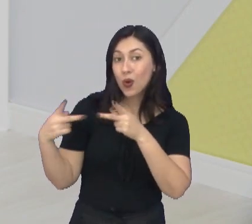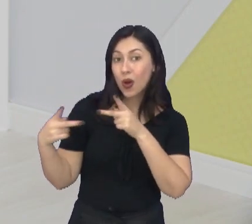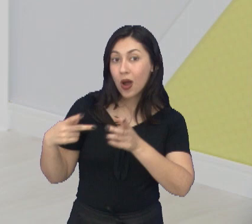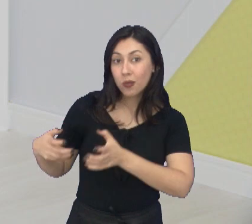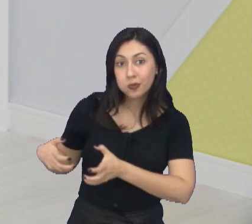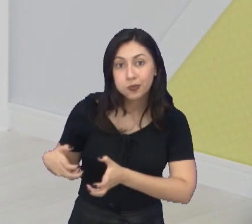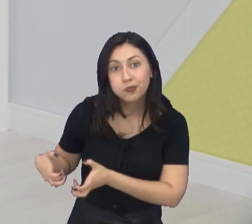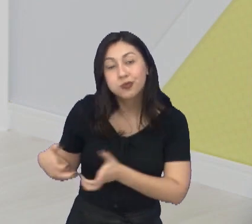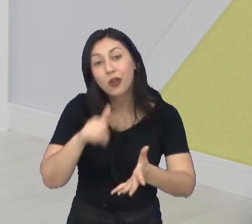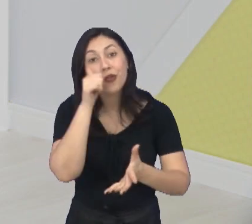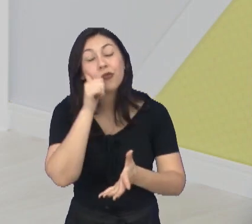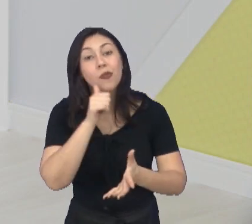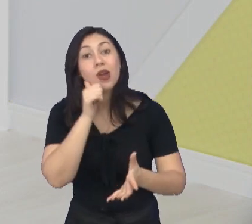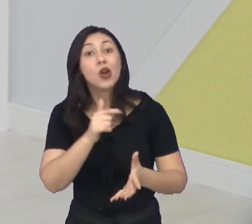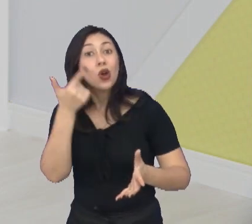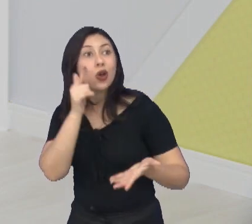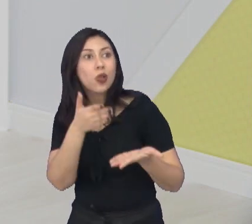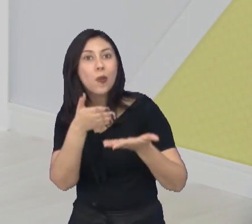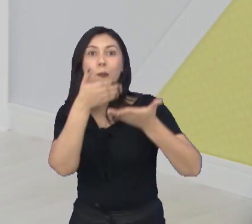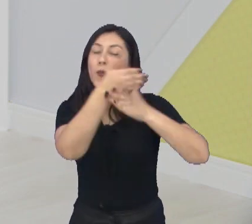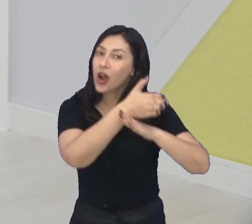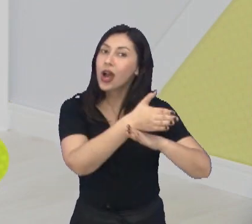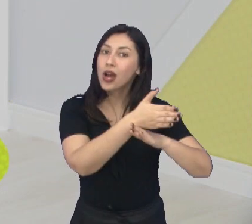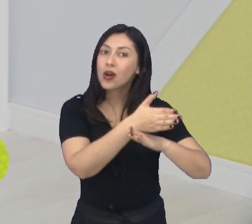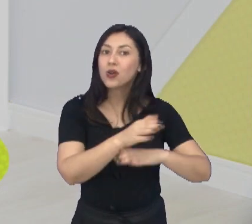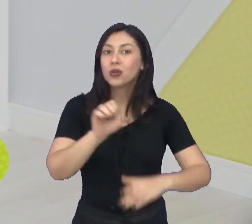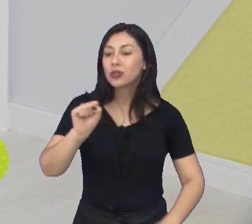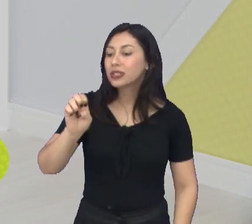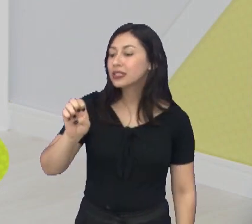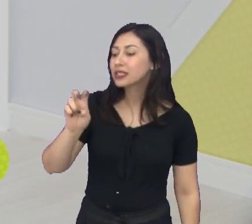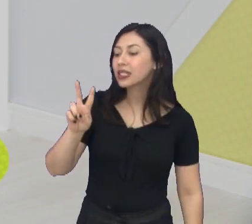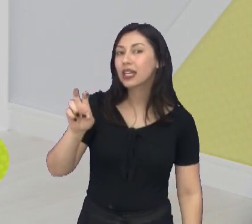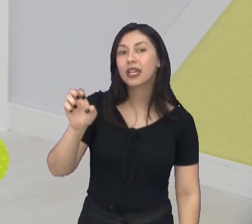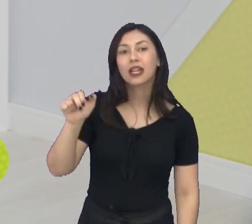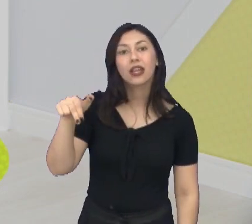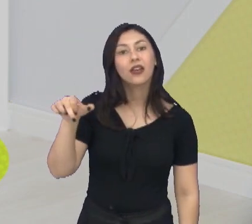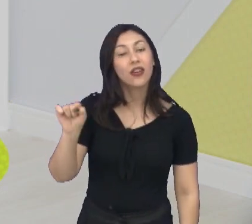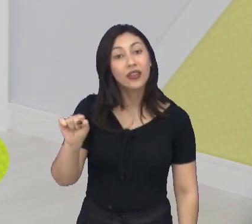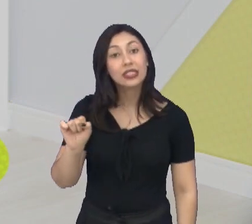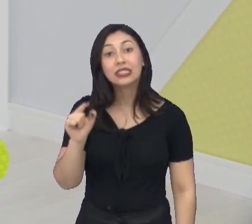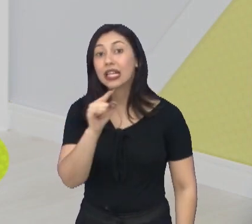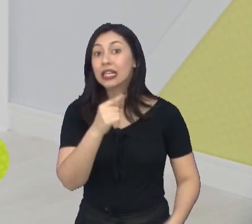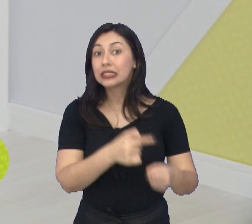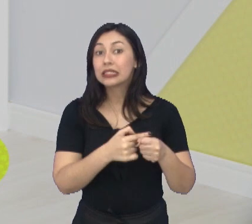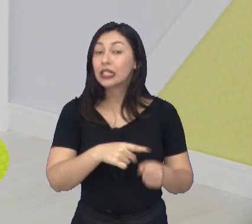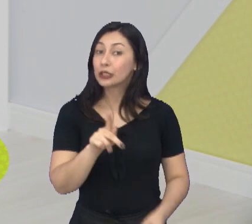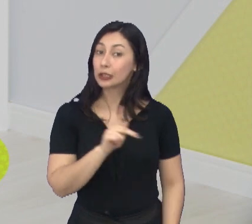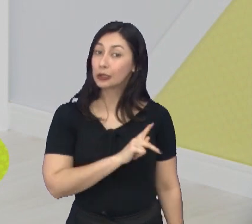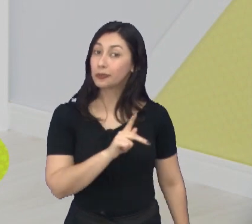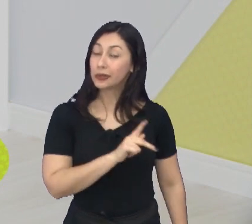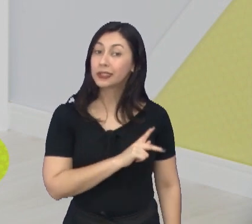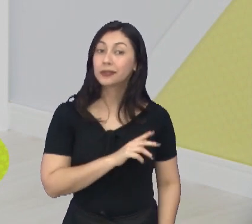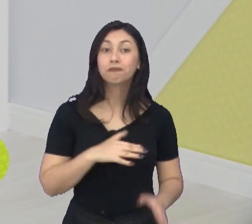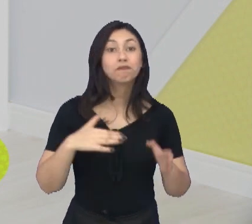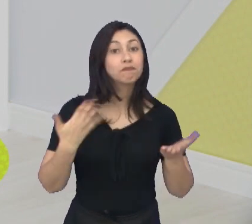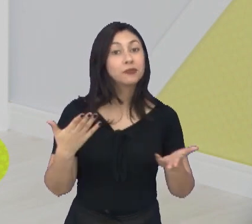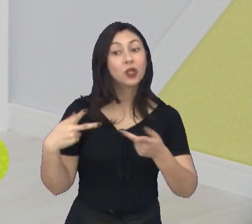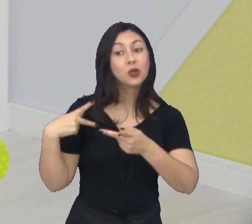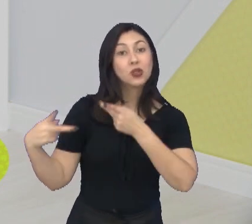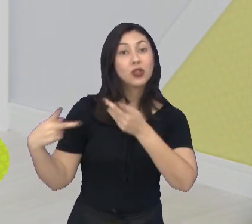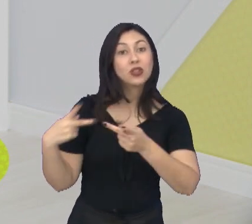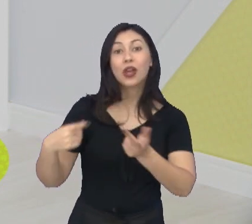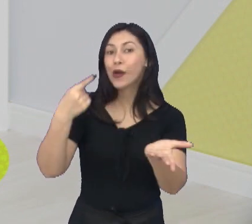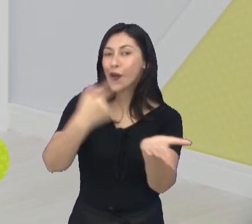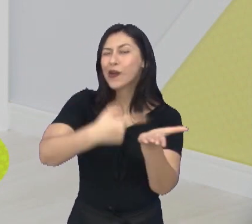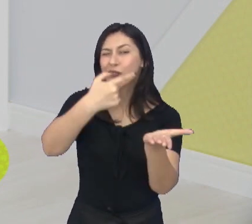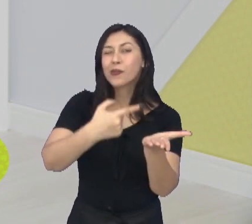do qualificatório Sudeste do Brasil Sevens, realizado em Pindamonhangaba. Com o resultado, a equipe joseense está